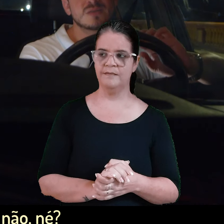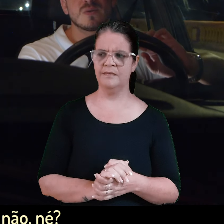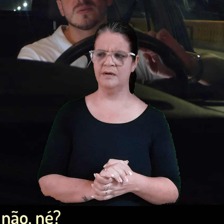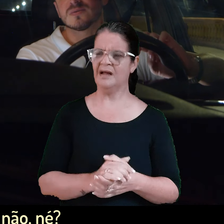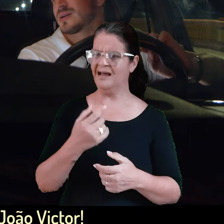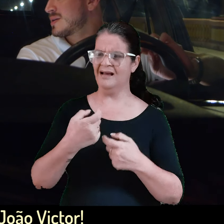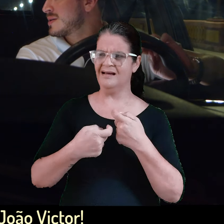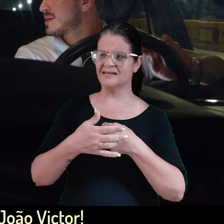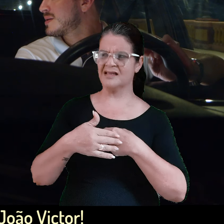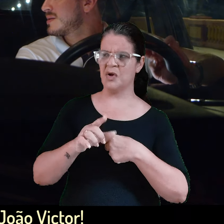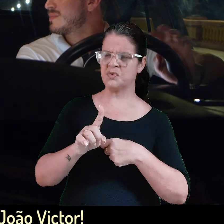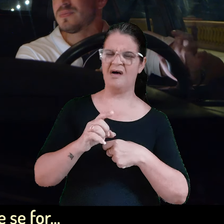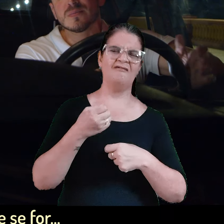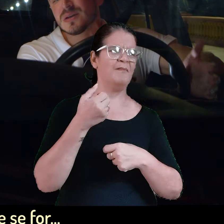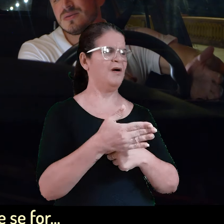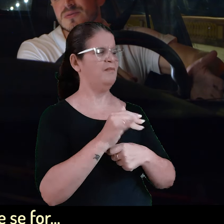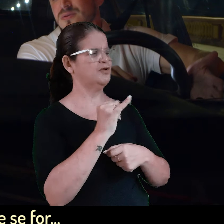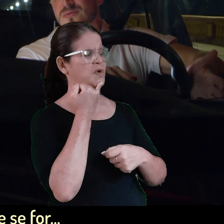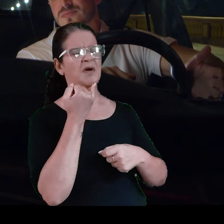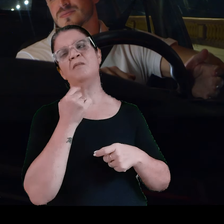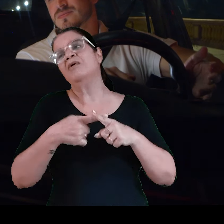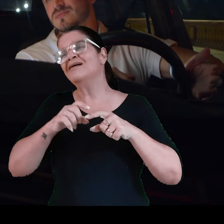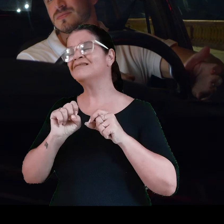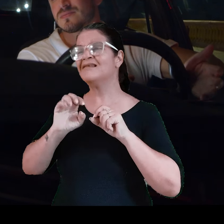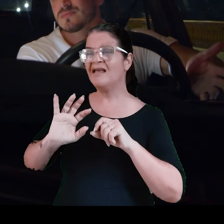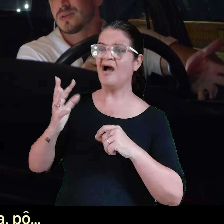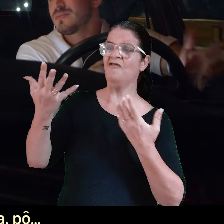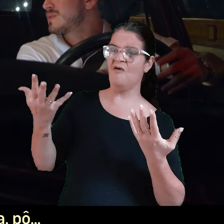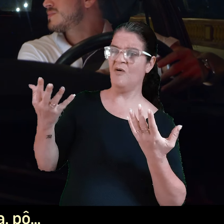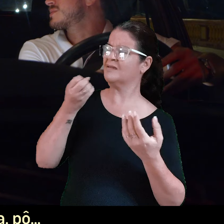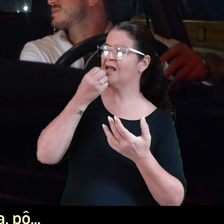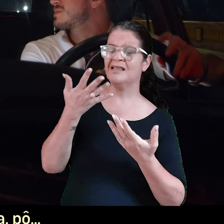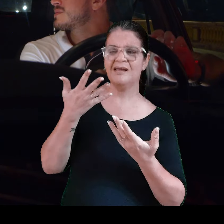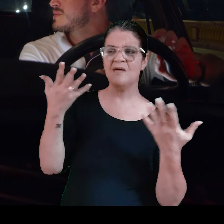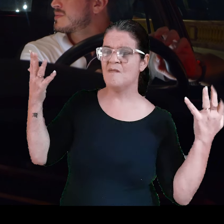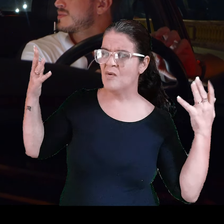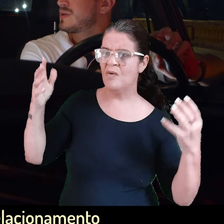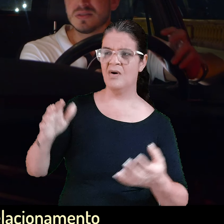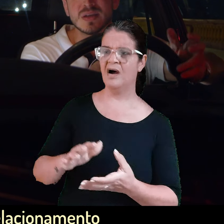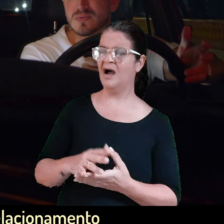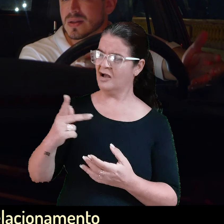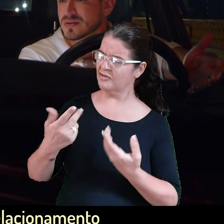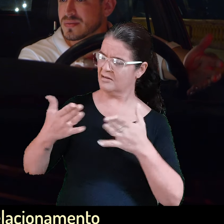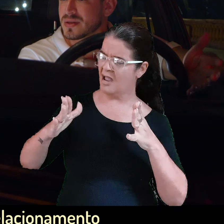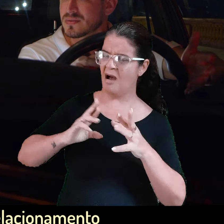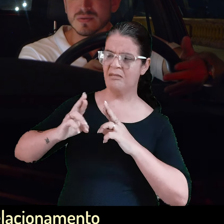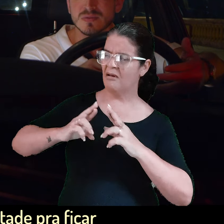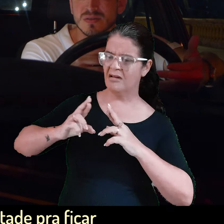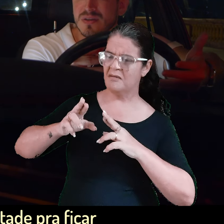Não é sexual não, né? Puta merda, João Vitor. Pô, porque se for, tá de boa, pô. A gente abre o